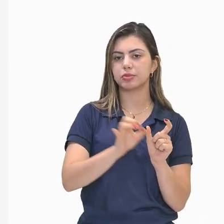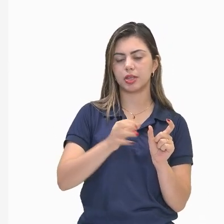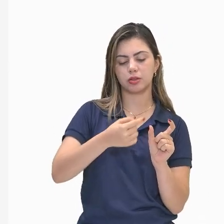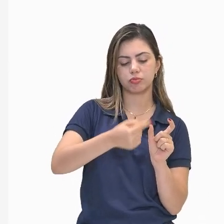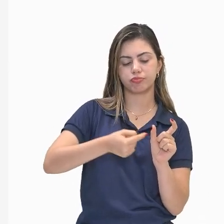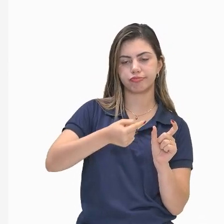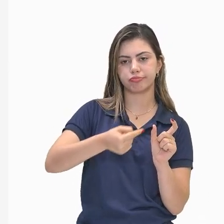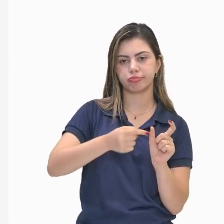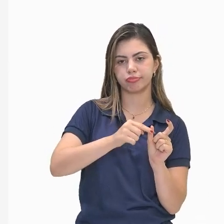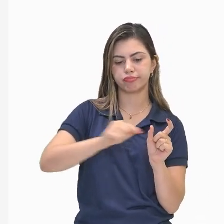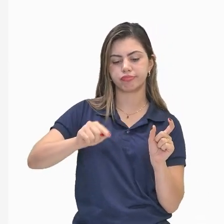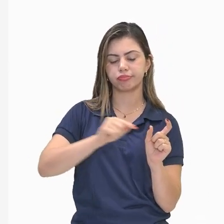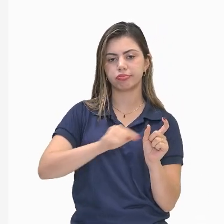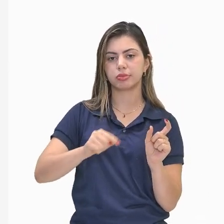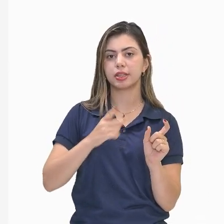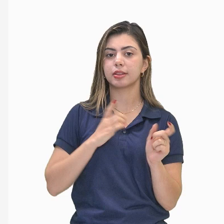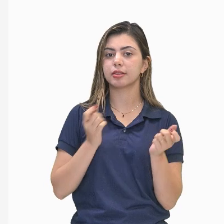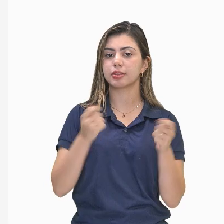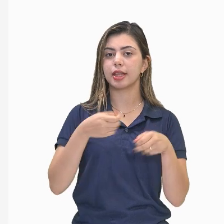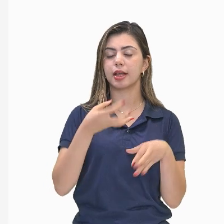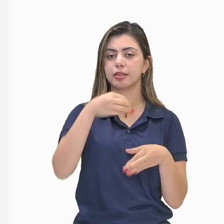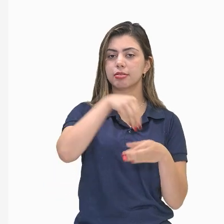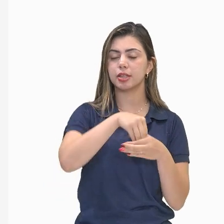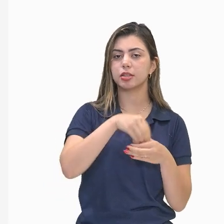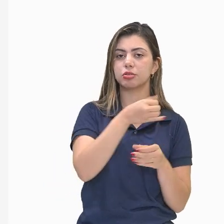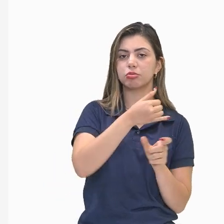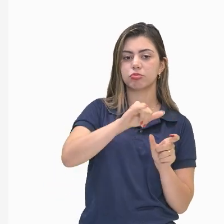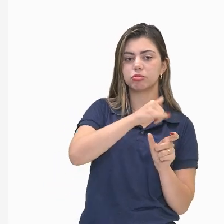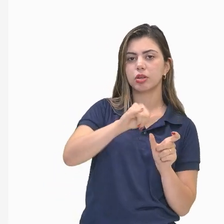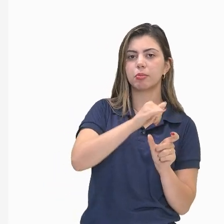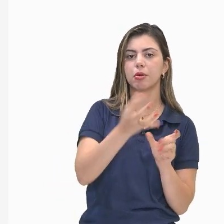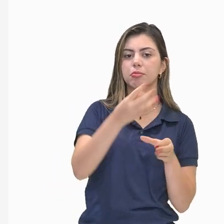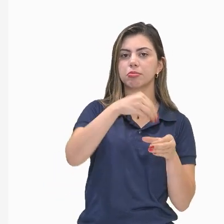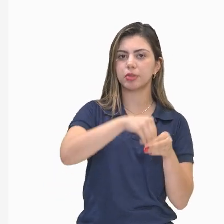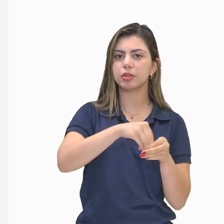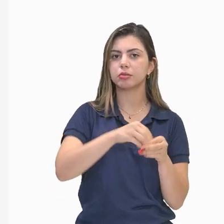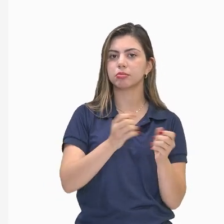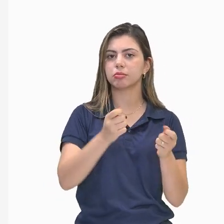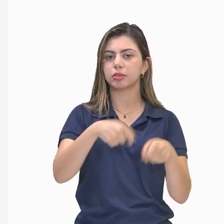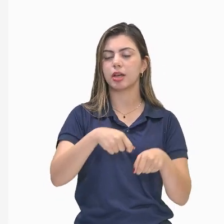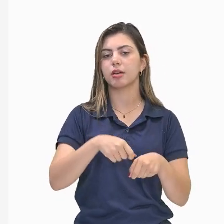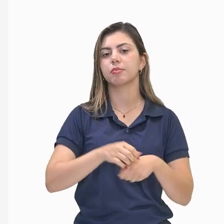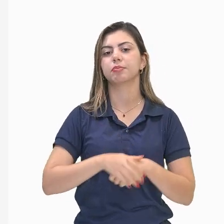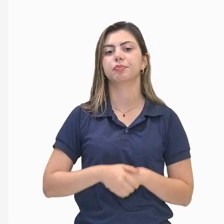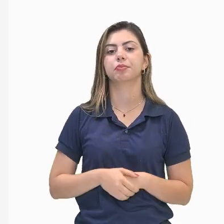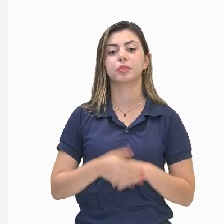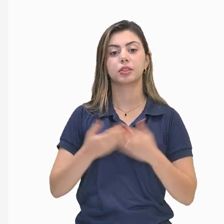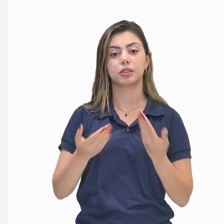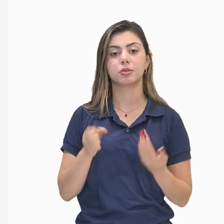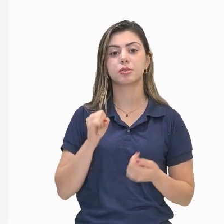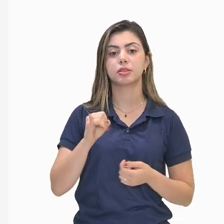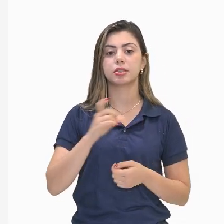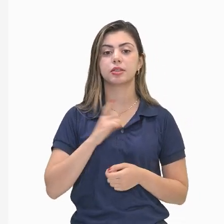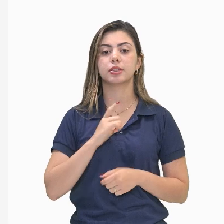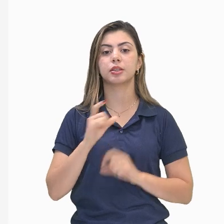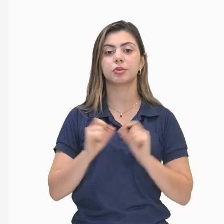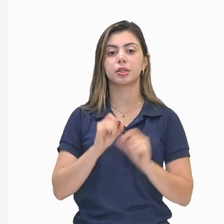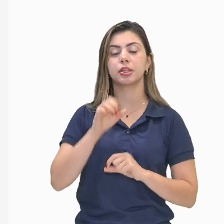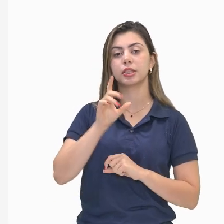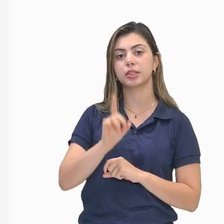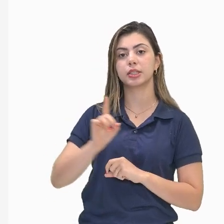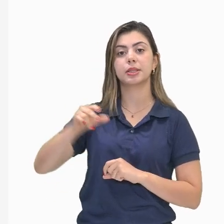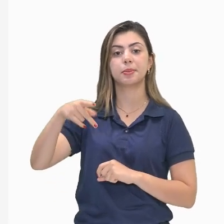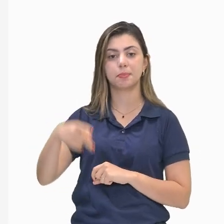acumular energia, de acumular cargas elétricas, quando se estabelece uma diferença de potencial entre os